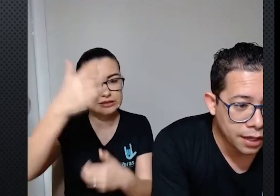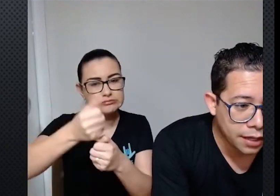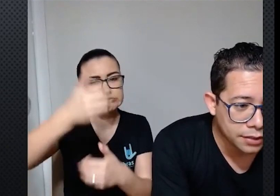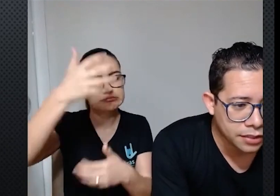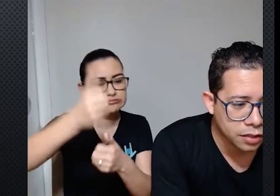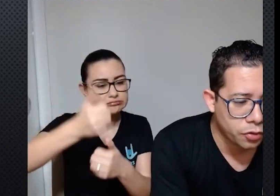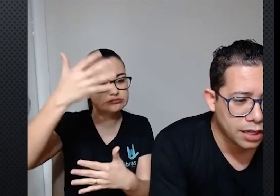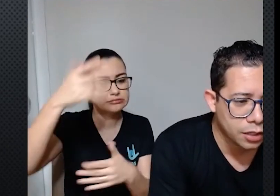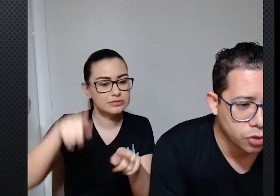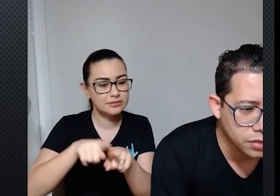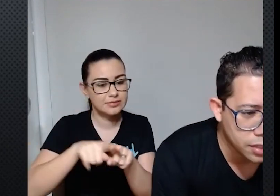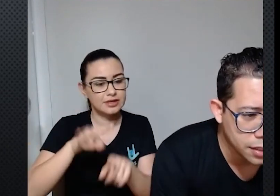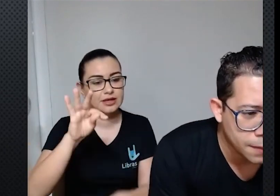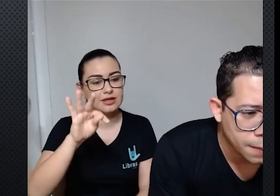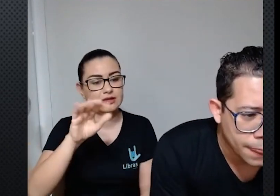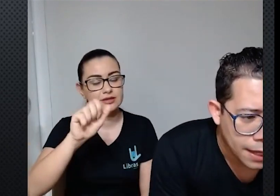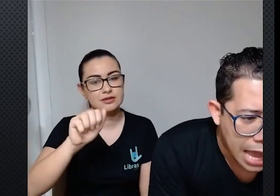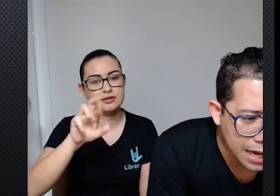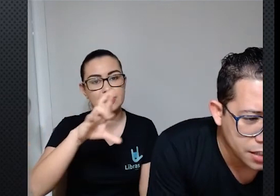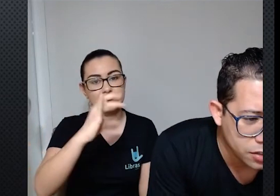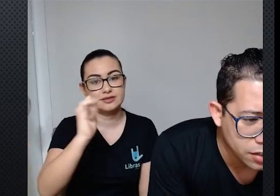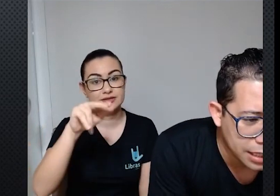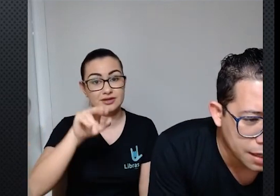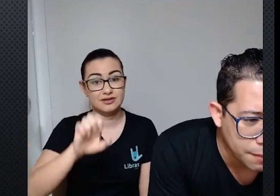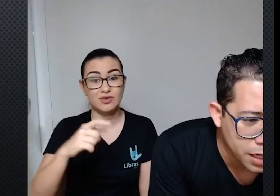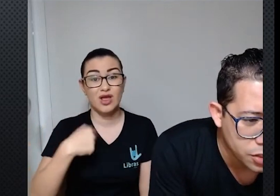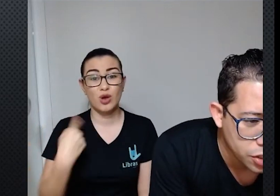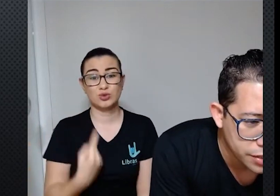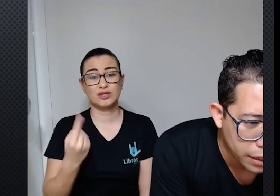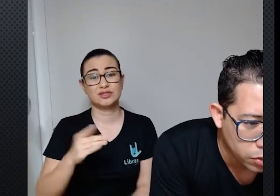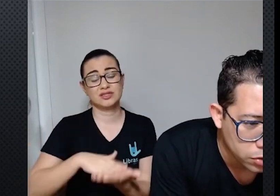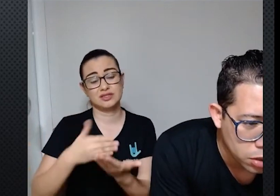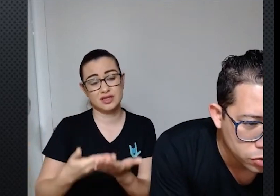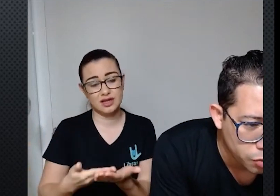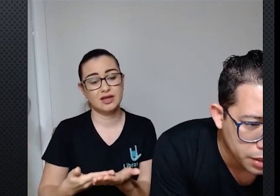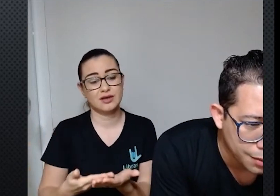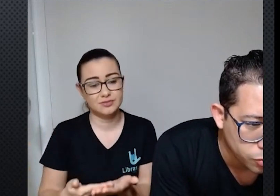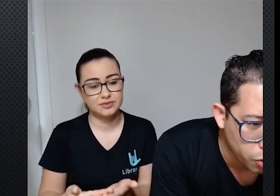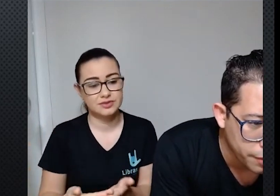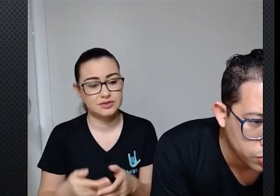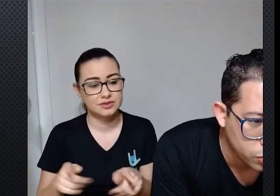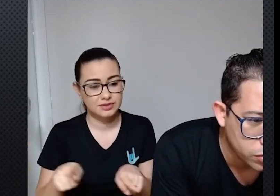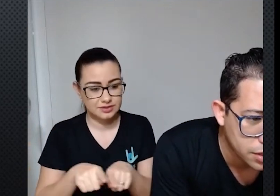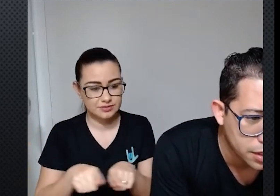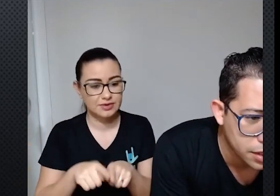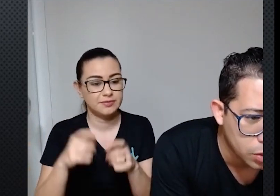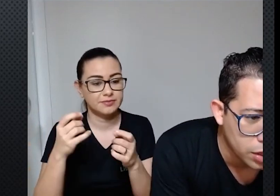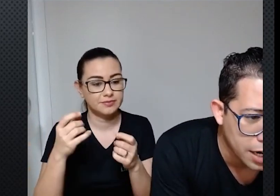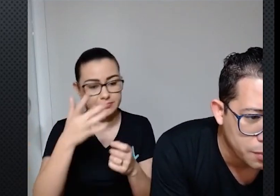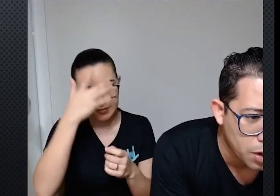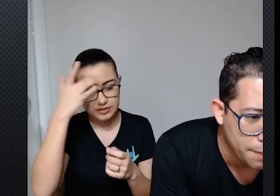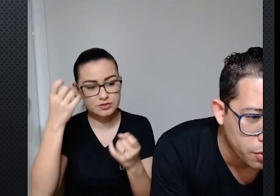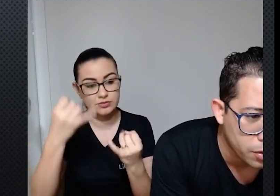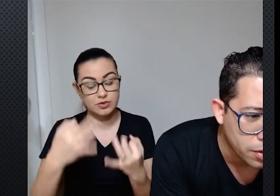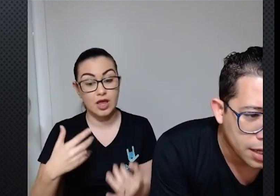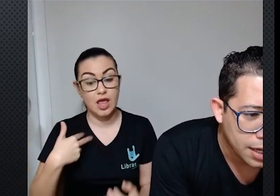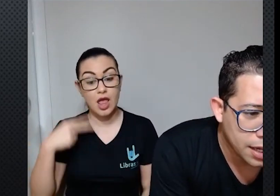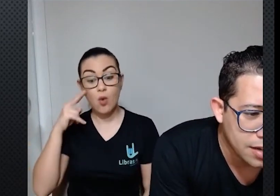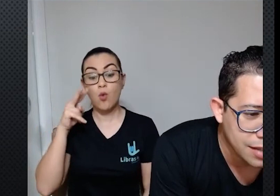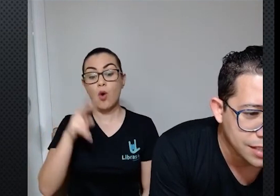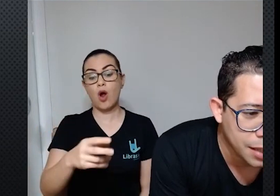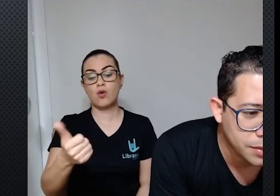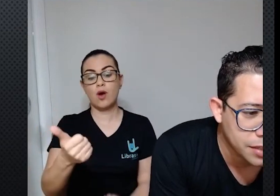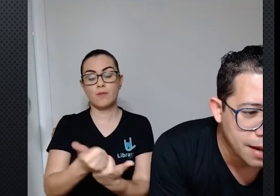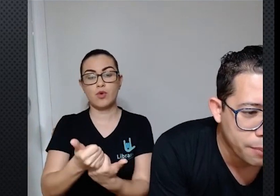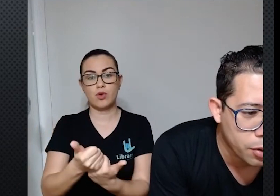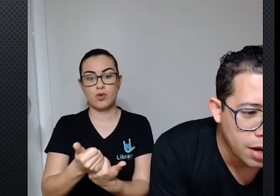Muito bem. A Tarciane falou que ela sozinha. A Ana disse, exatamente, Gisele, nós combinamos no momento que eu olhar para o apoio, ele